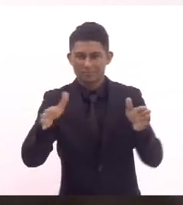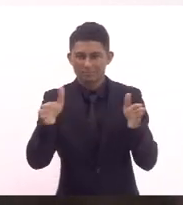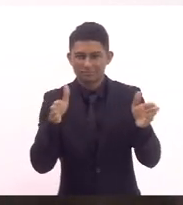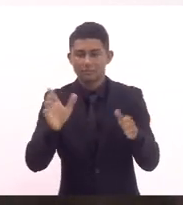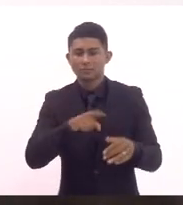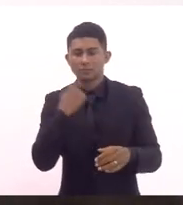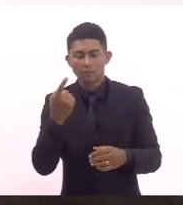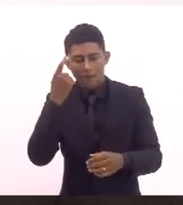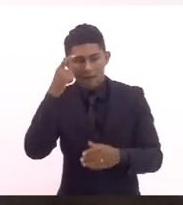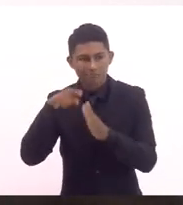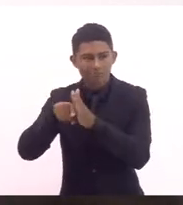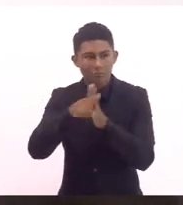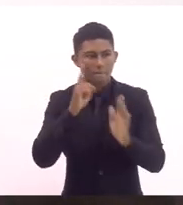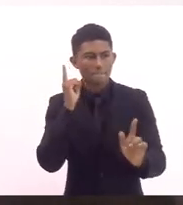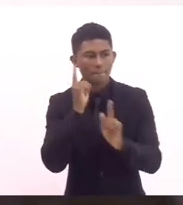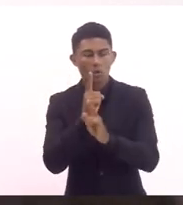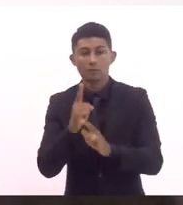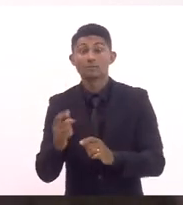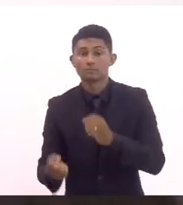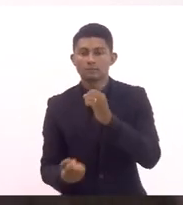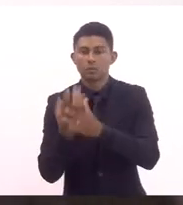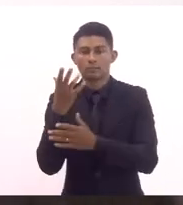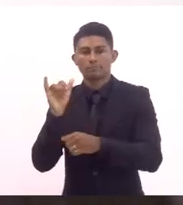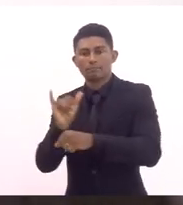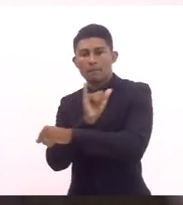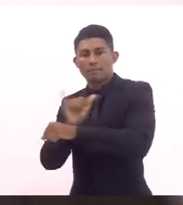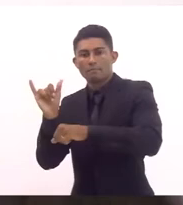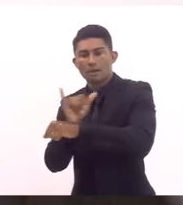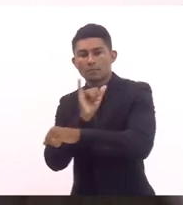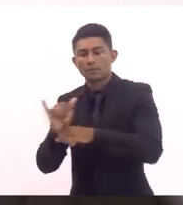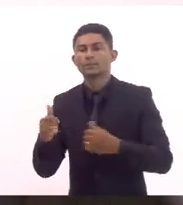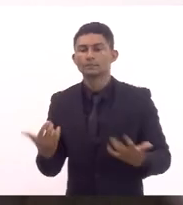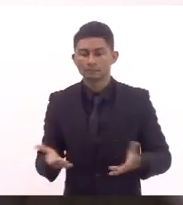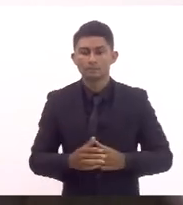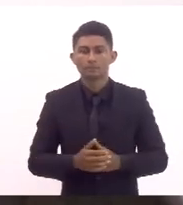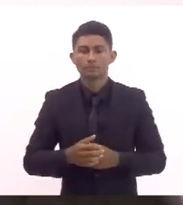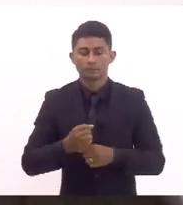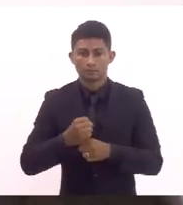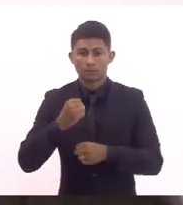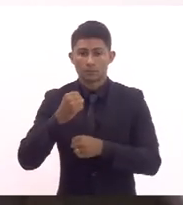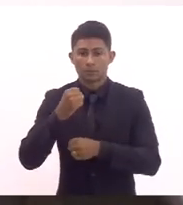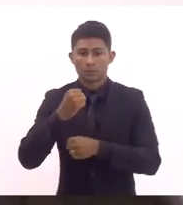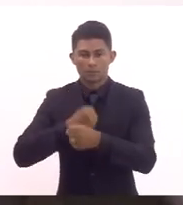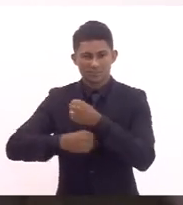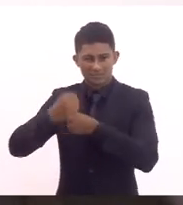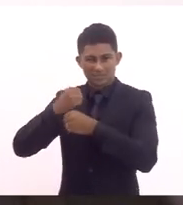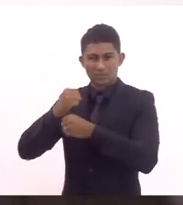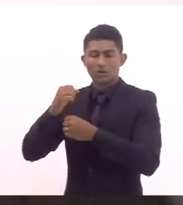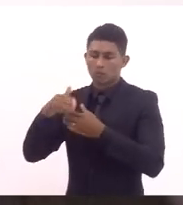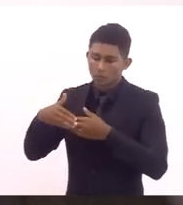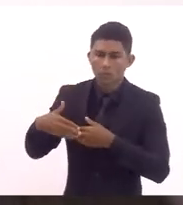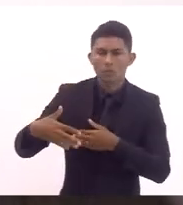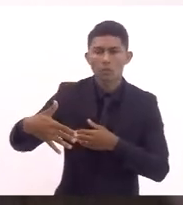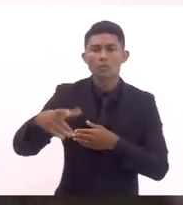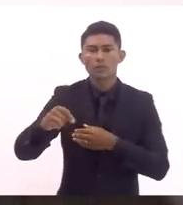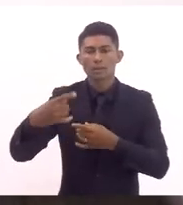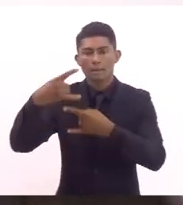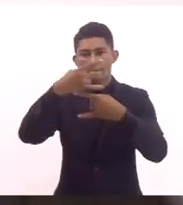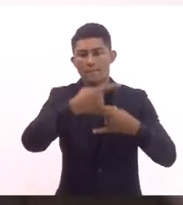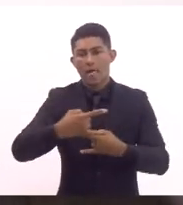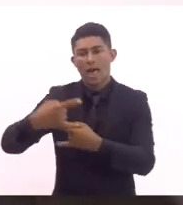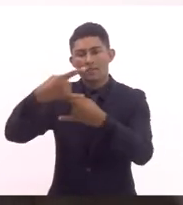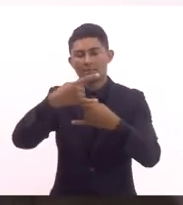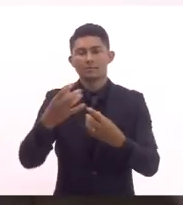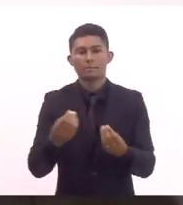atuar nesse sentido a gente a partir já agradecendo da pandemia a gente foi fazendo web nariz para capacitar os